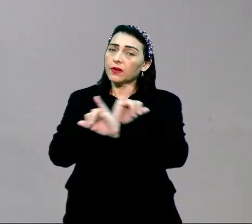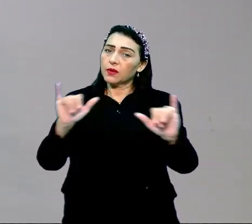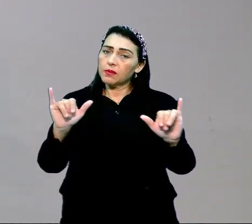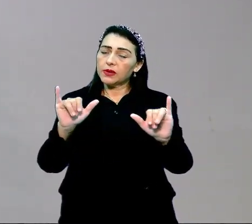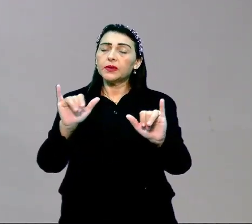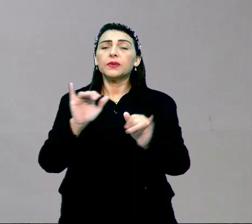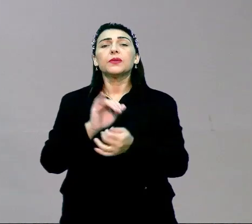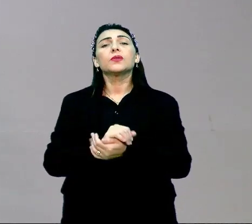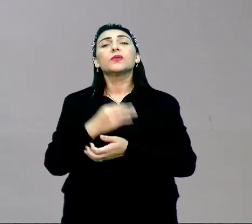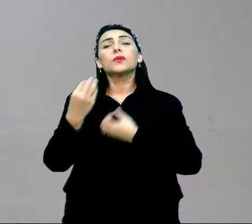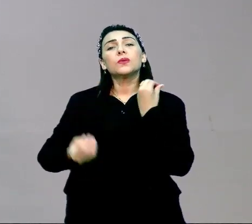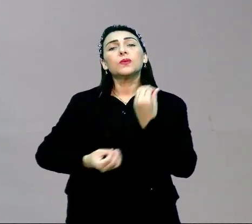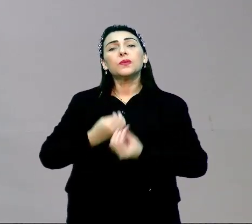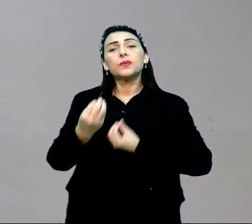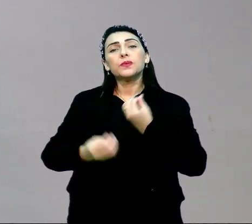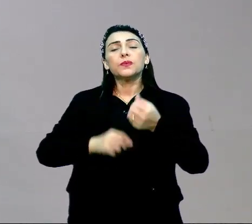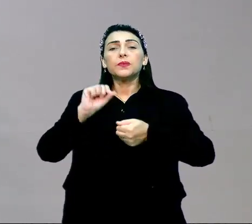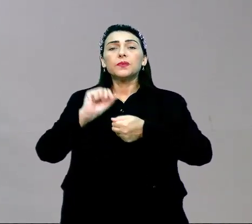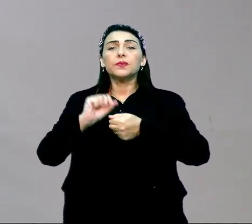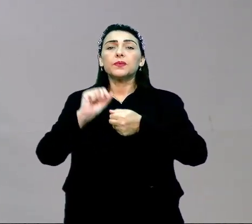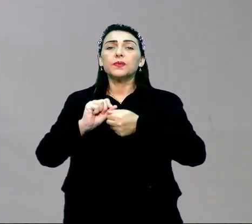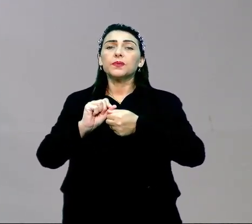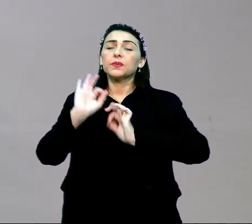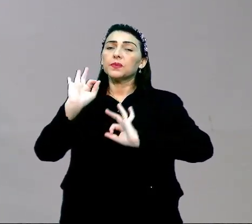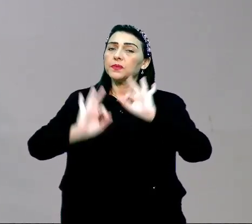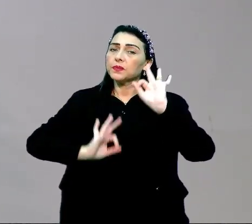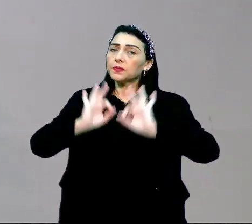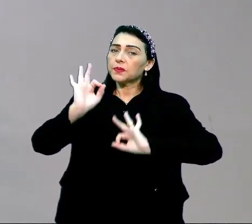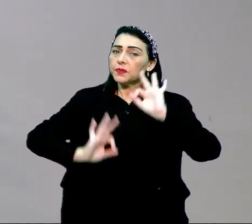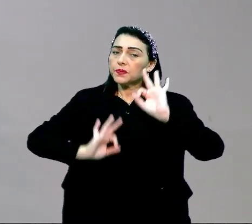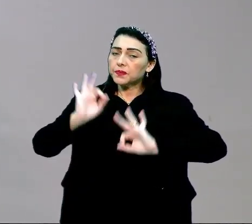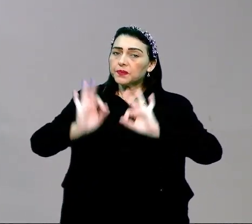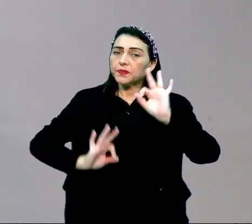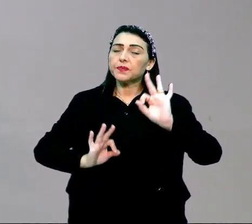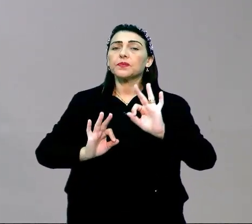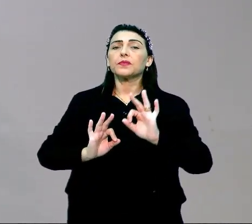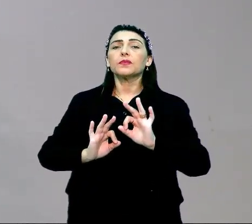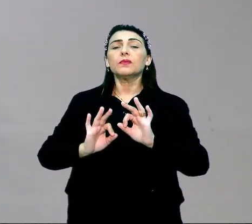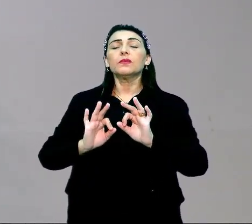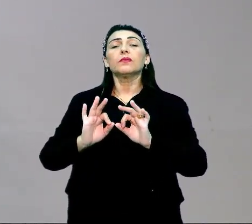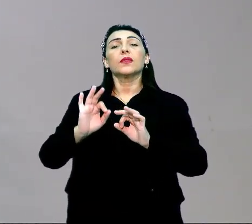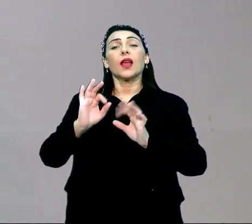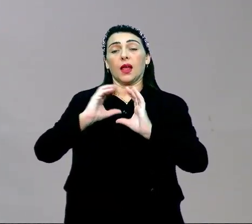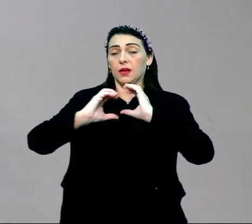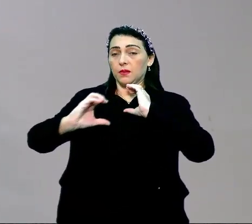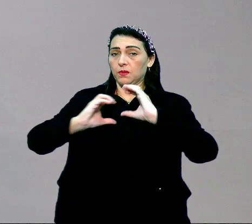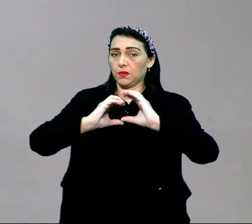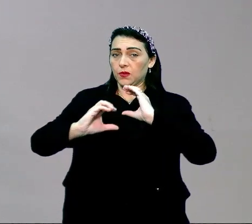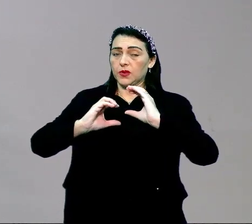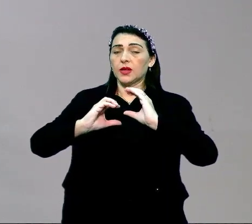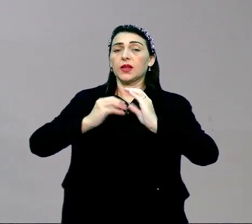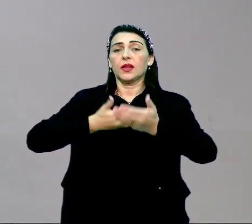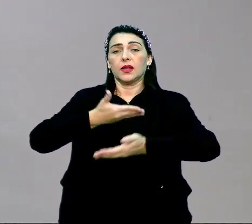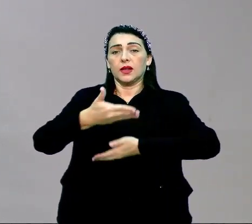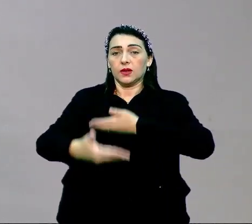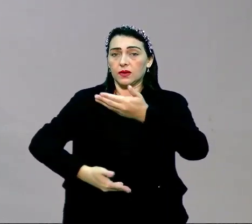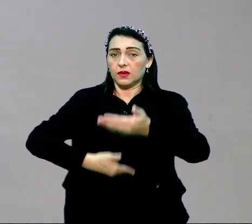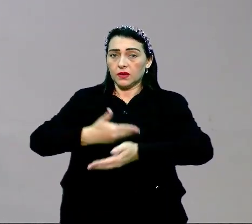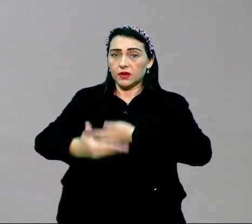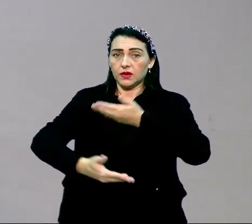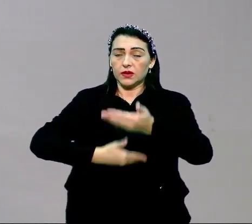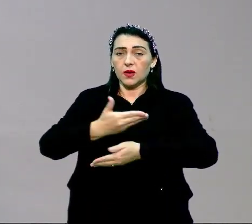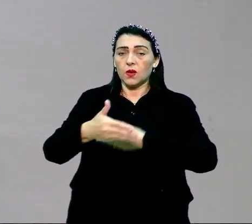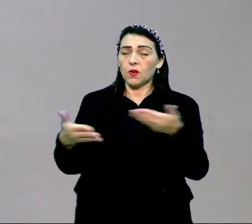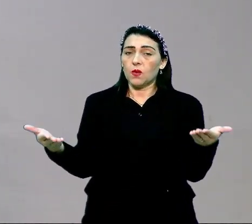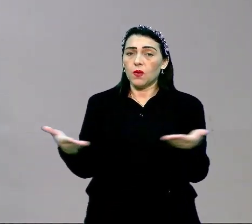informação. Como a gente vai fazer nessa construção? Devido aos mecanismos de comunicação, essa troca, essa interação,